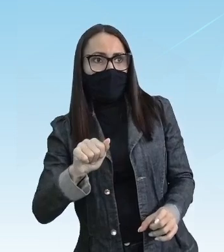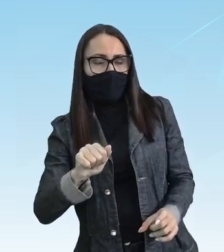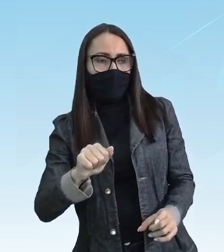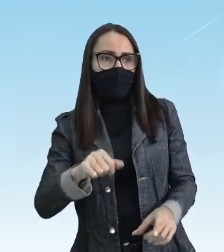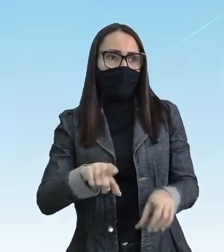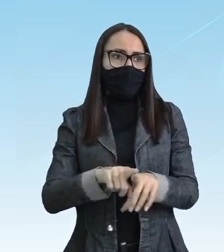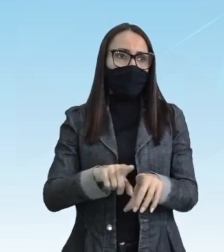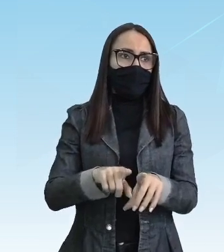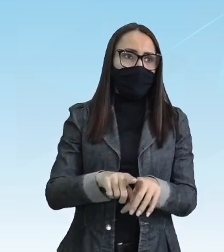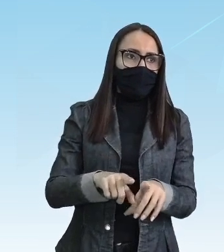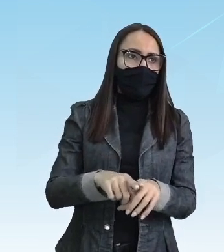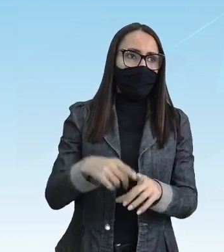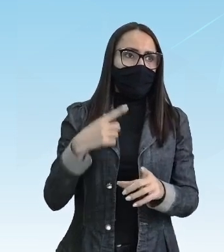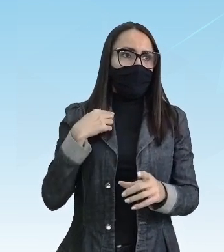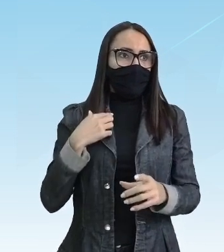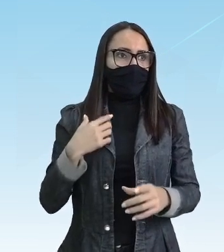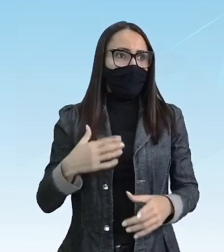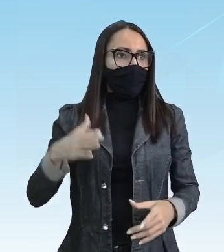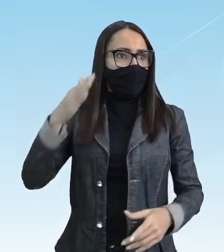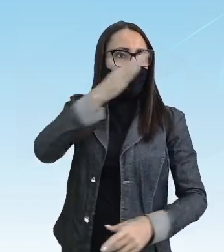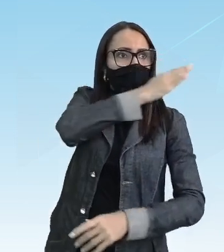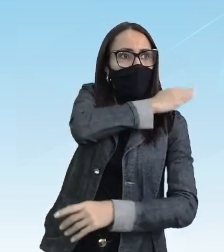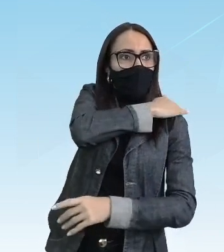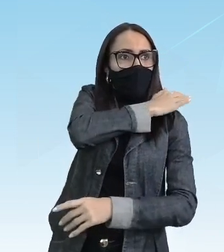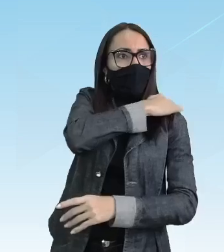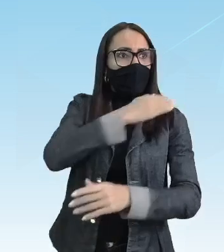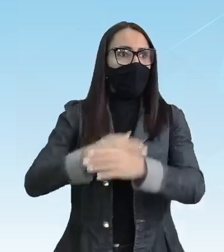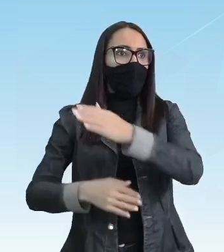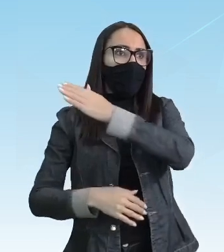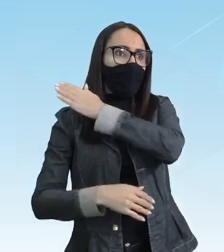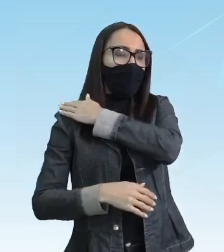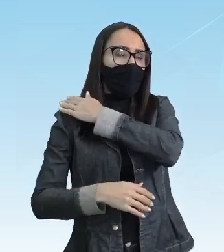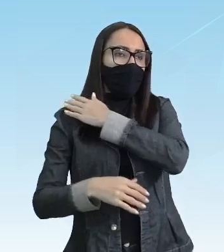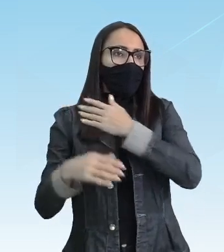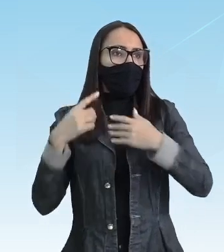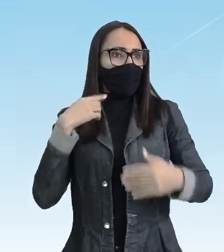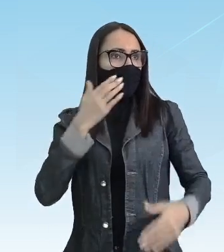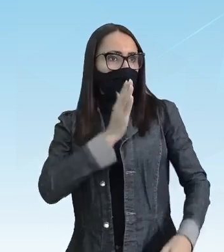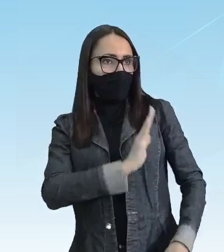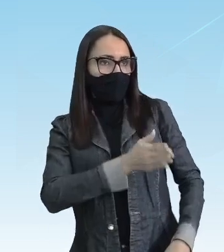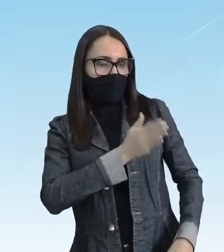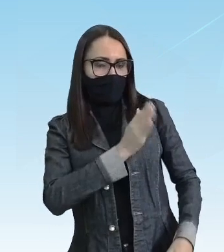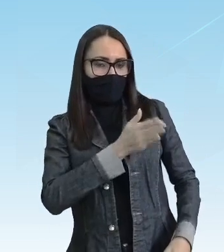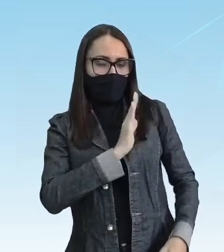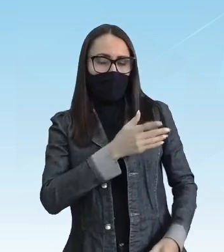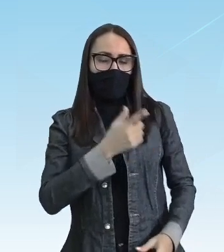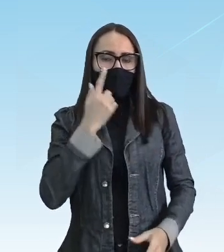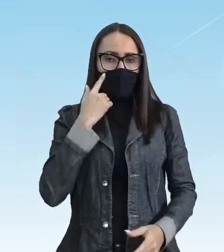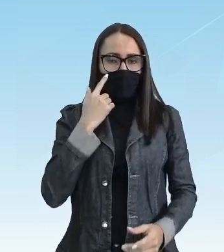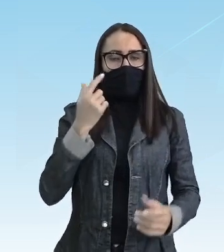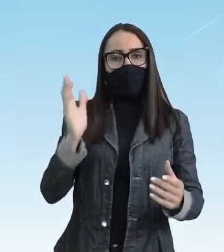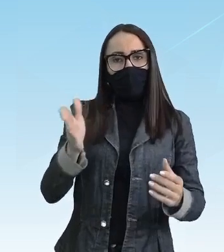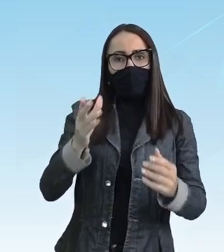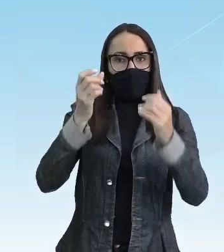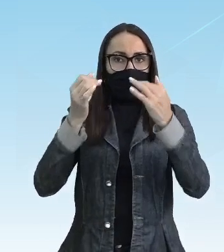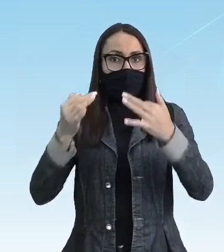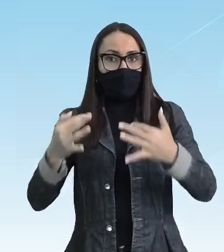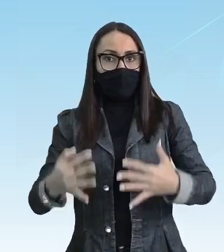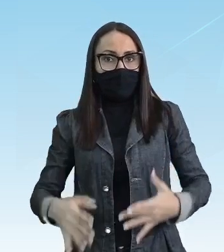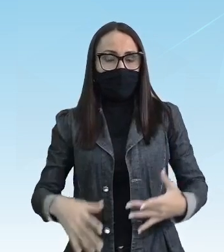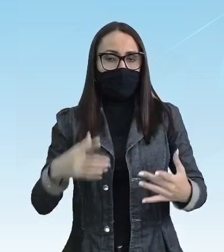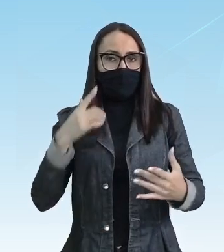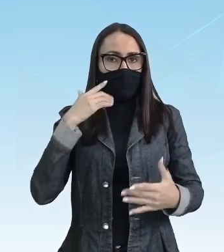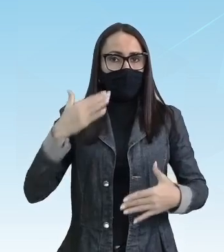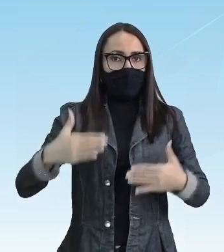dos pulmões e coração. E além das funções que já foram citadas, o esqueleto ele